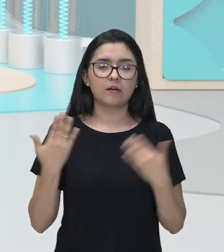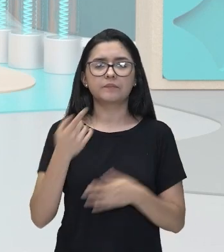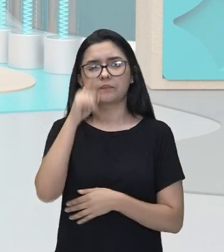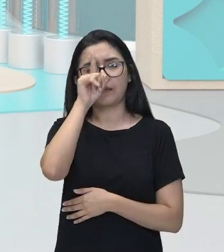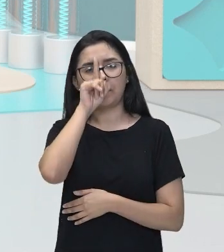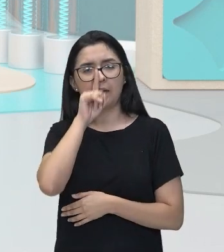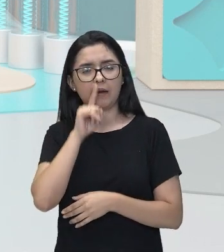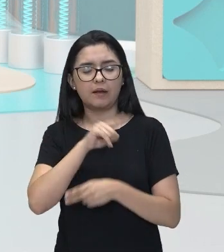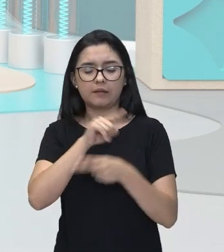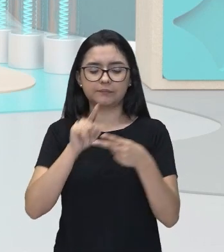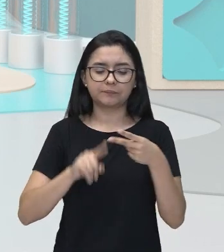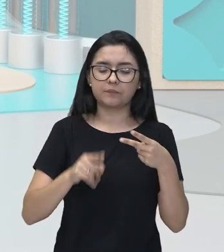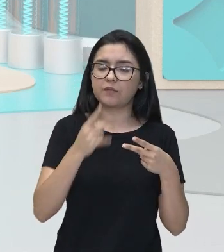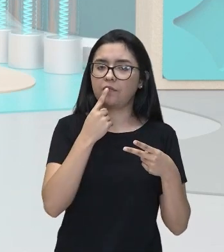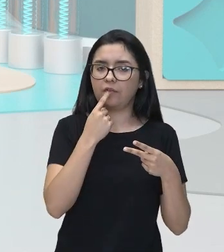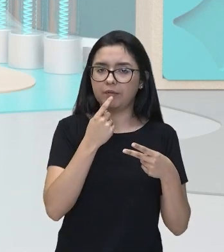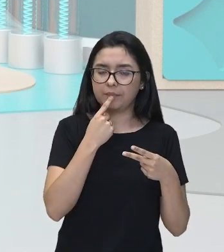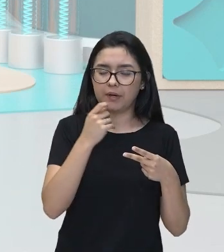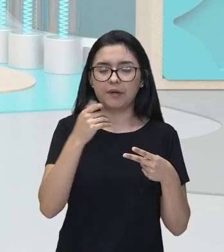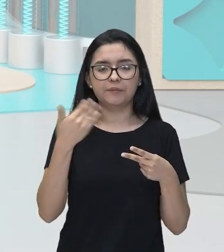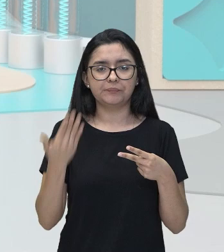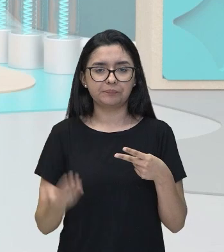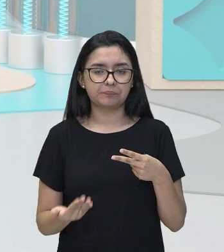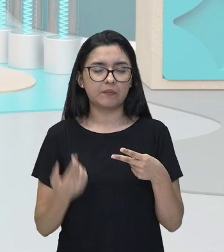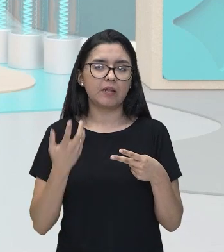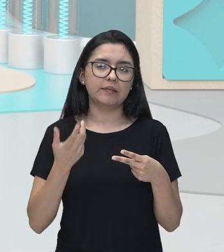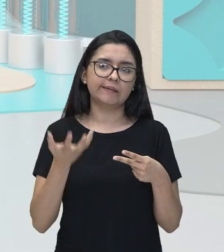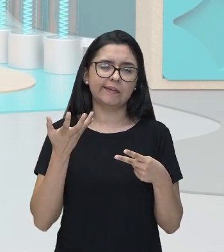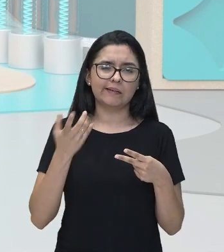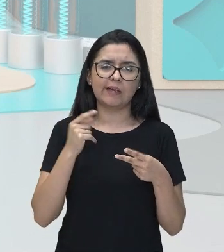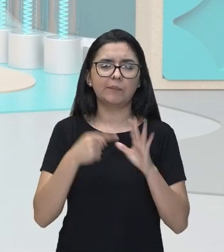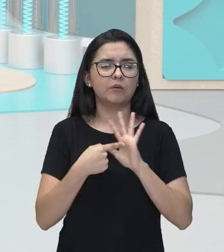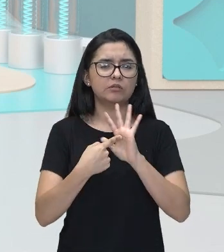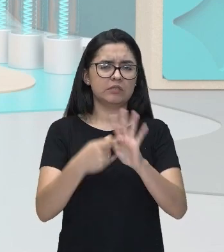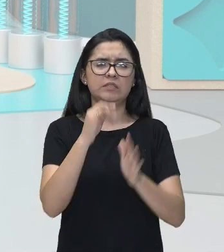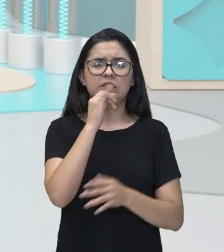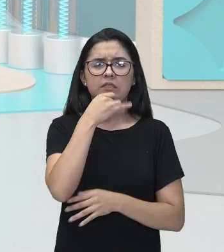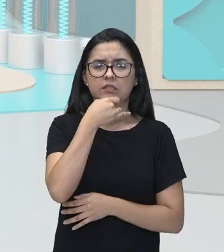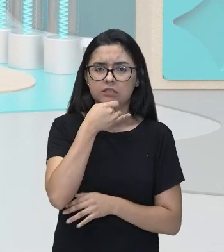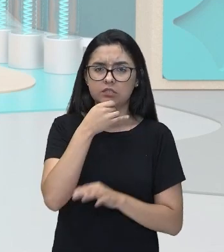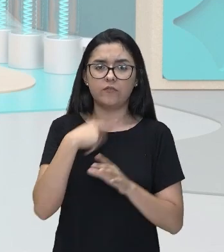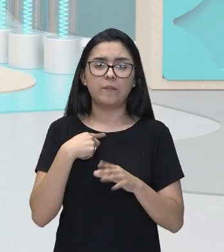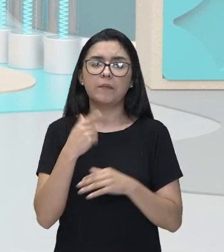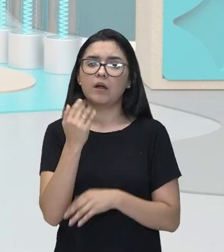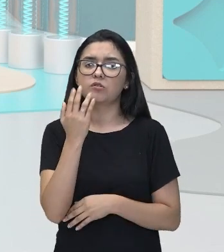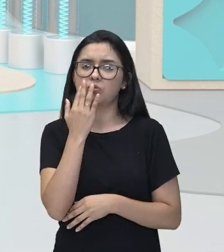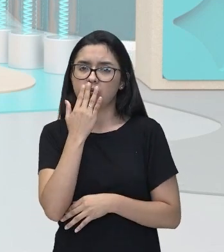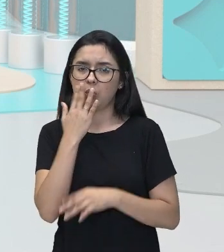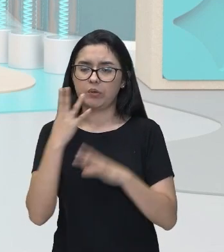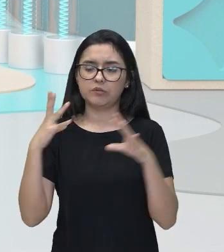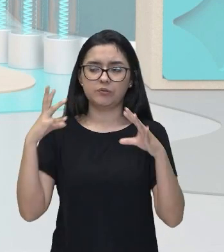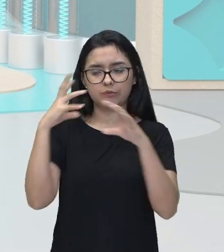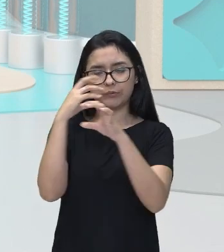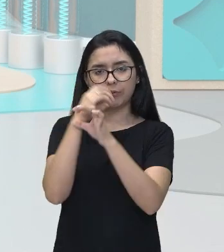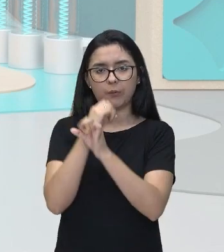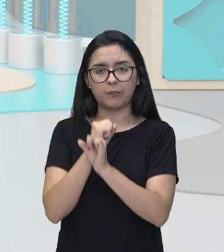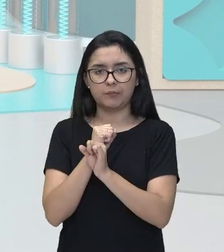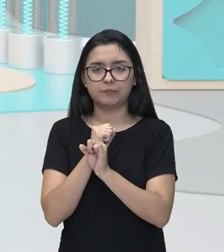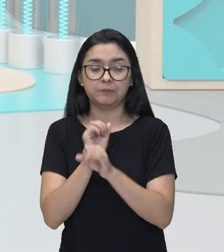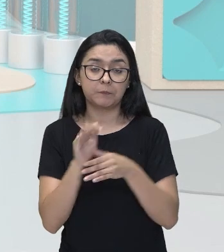amarelo, vermelha. Se ele quer transmitir tristeza, ele vai para as cores mais escuras. Ou